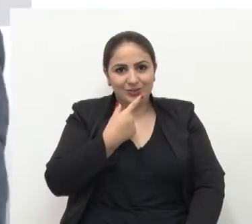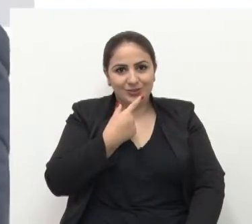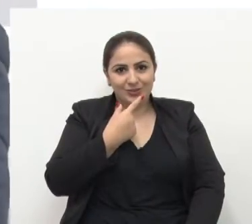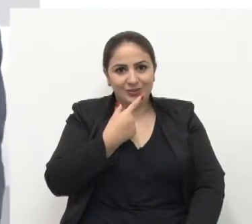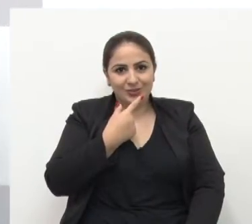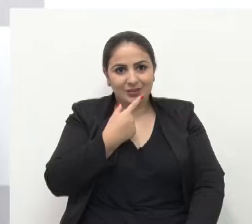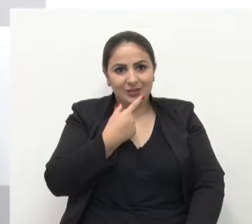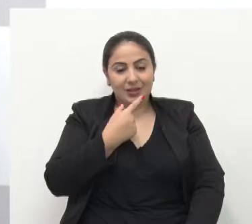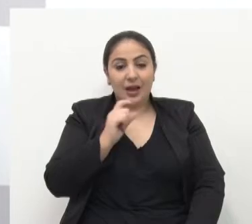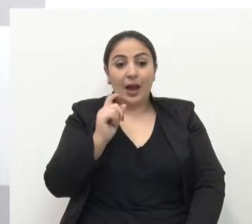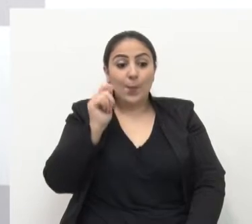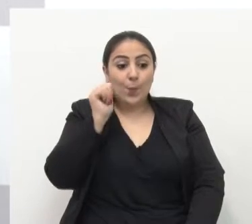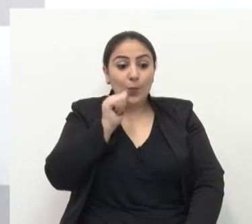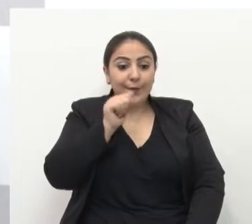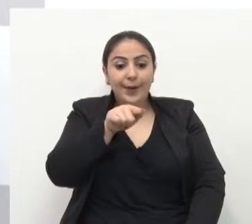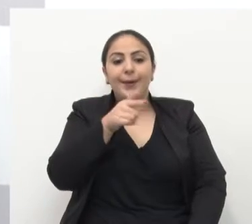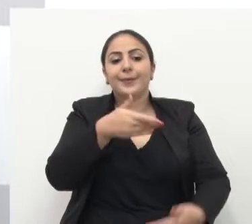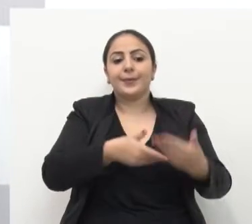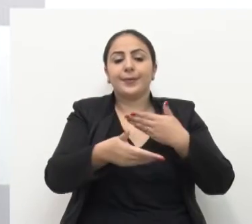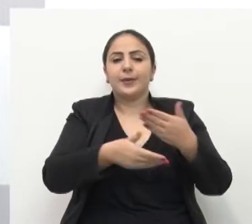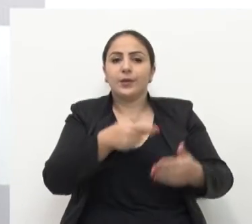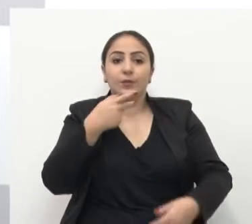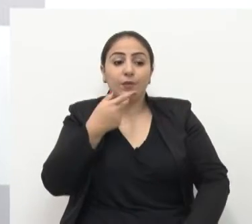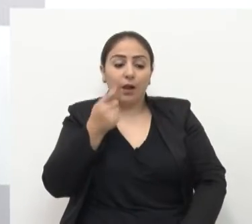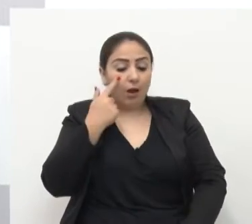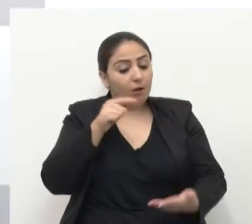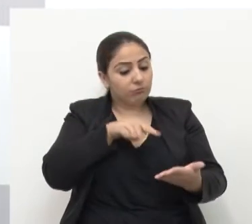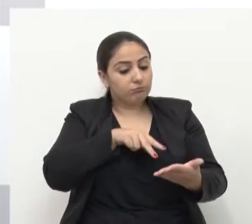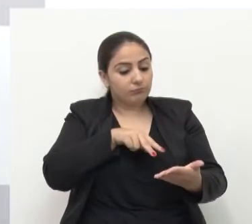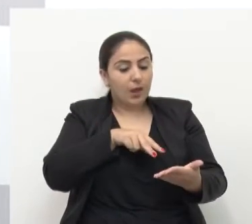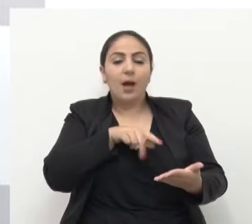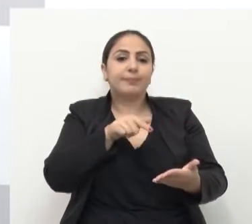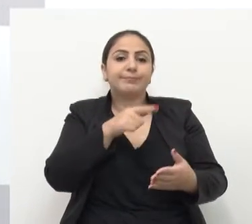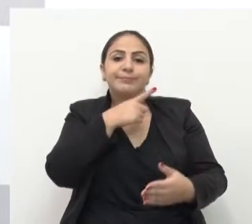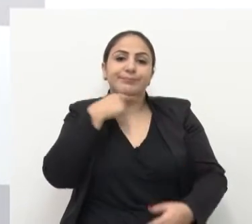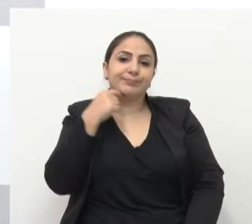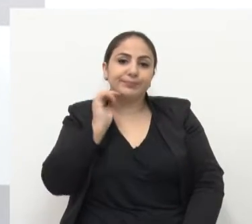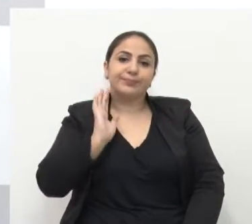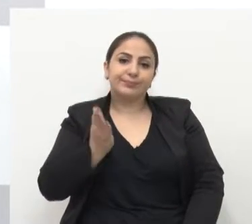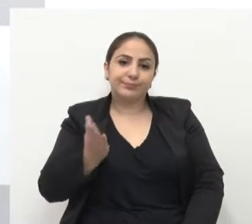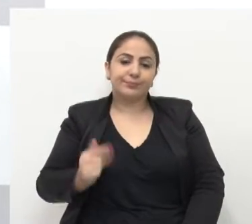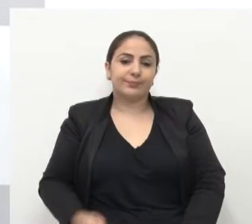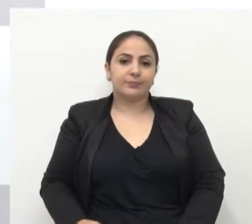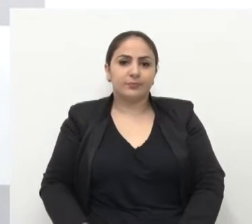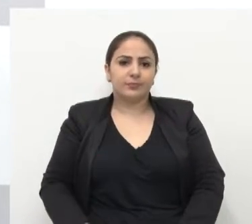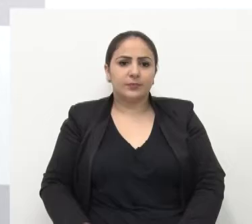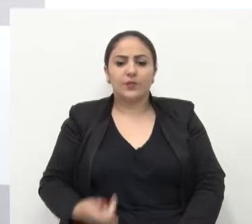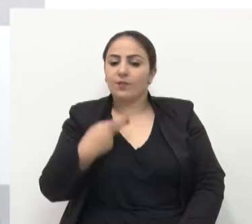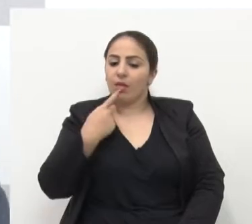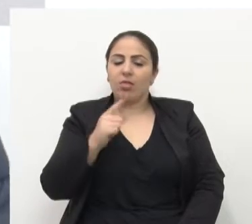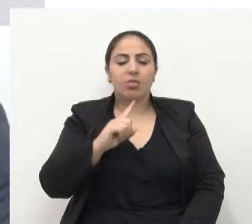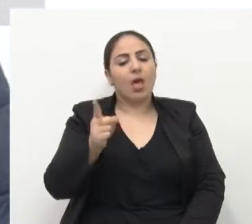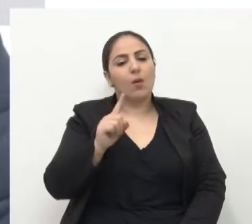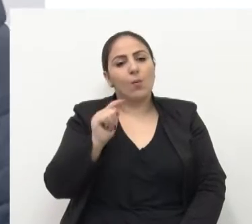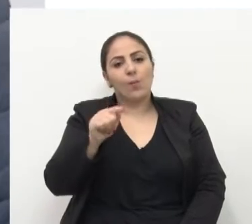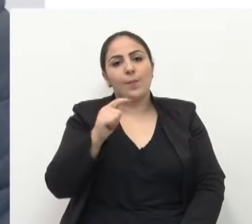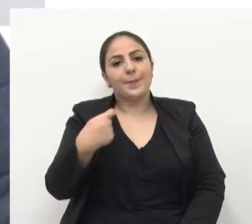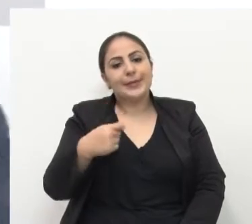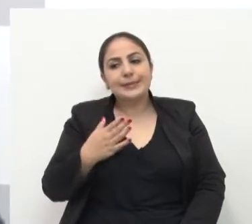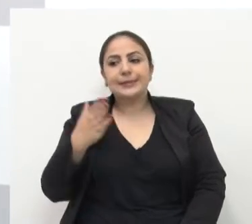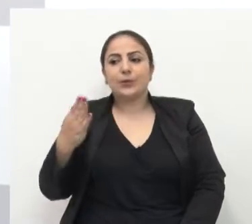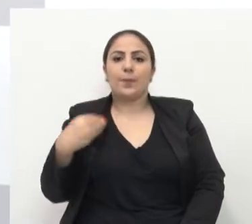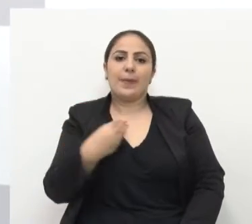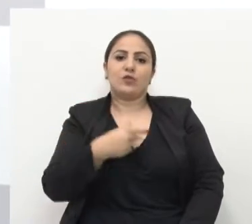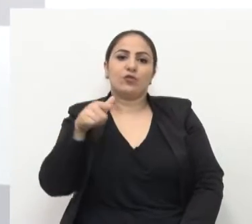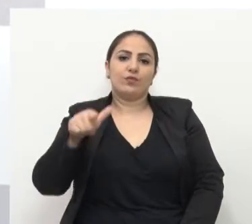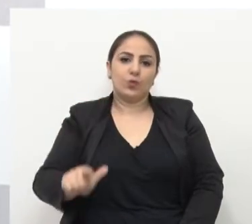a atendente lá olha a receita está vencido a receita da ela diz não o senhor vai ter